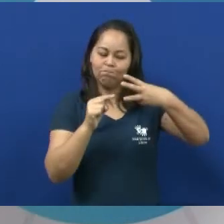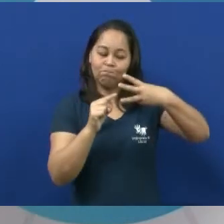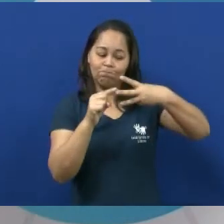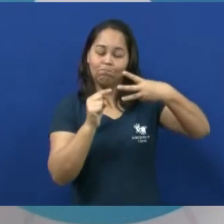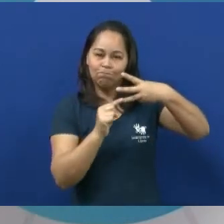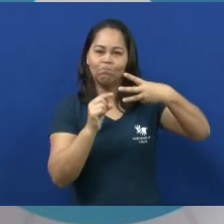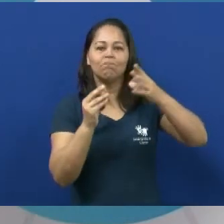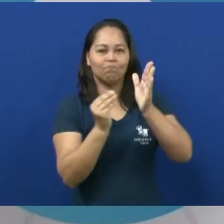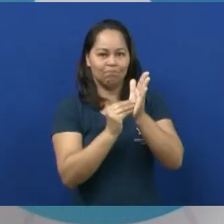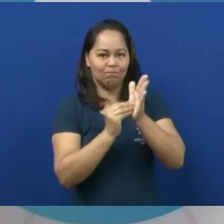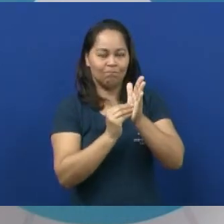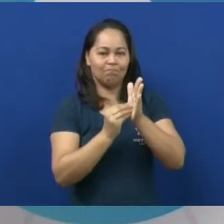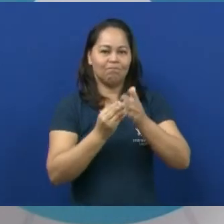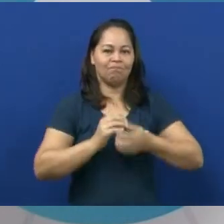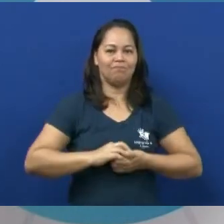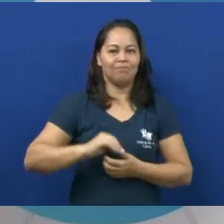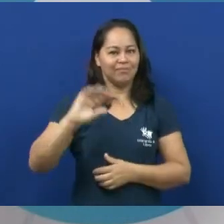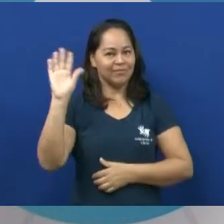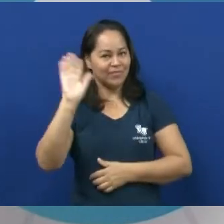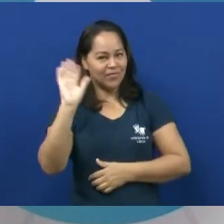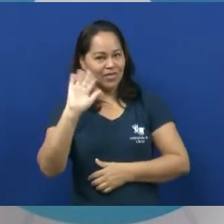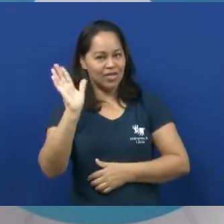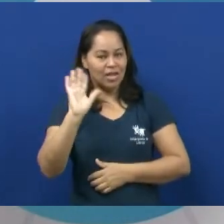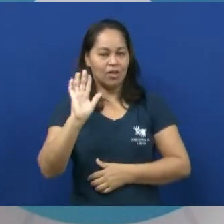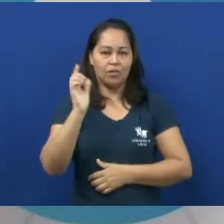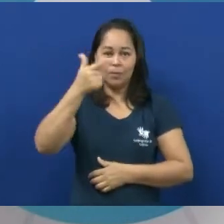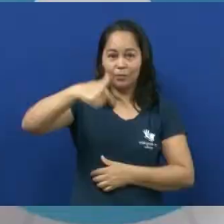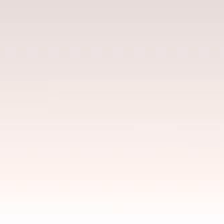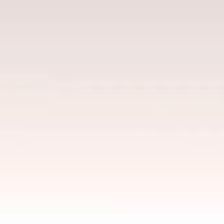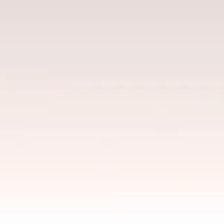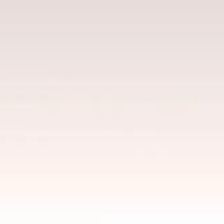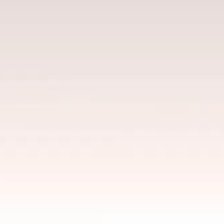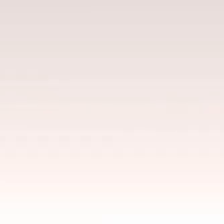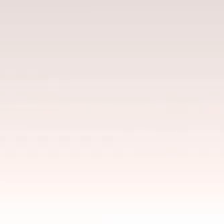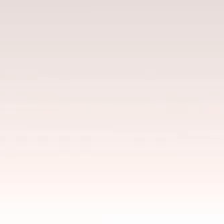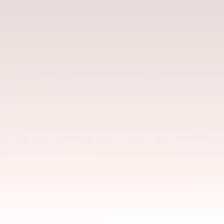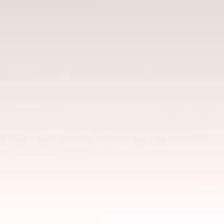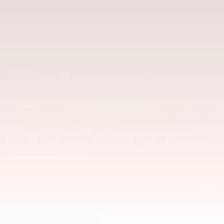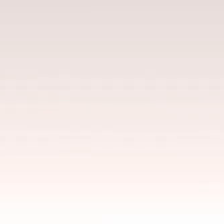verbos irregulares que bye see you later